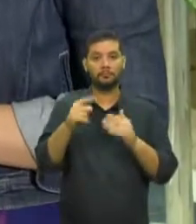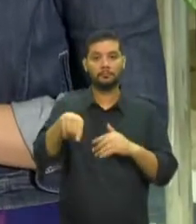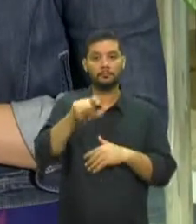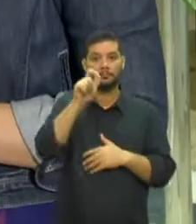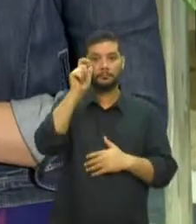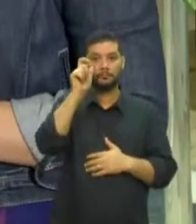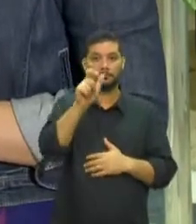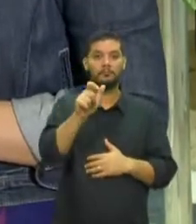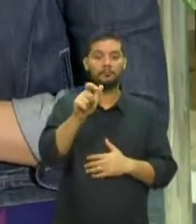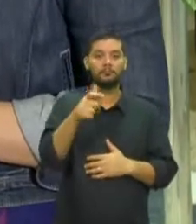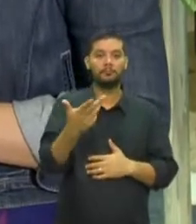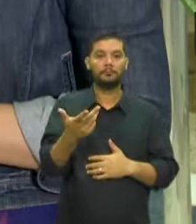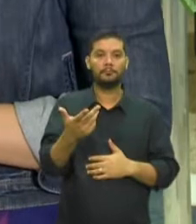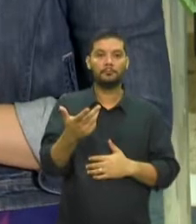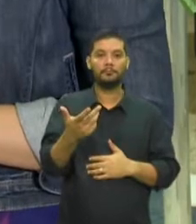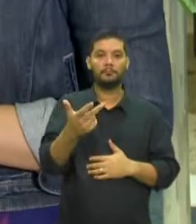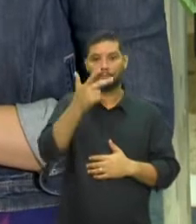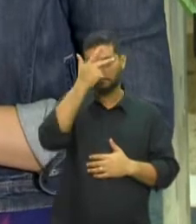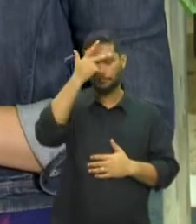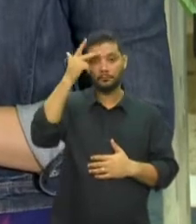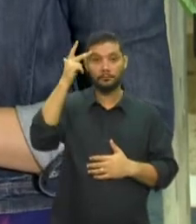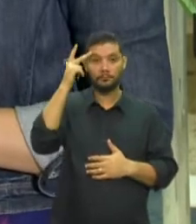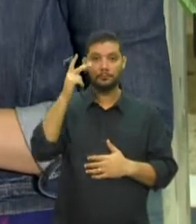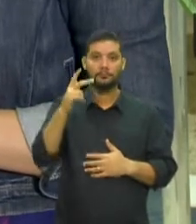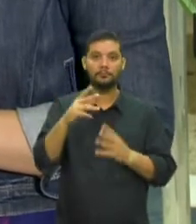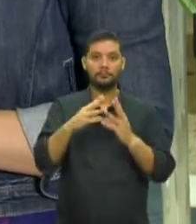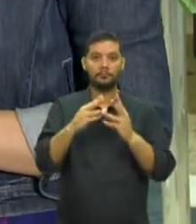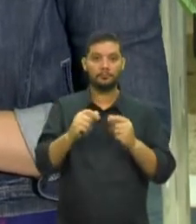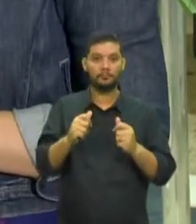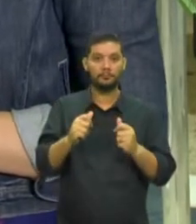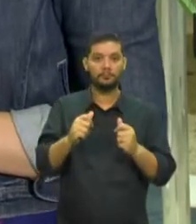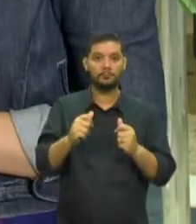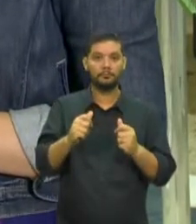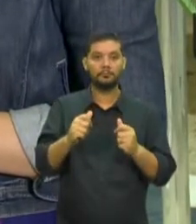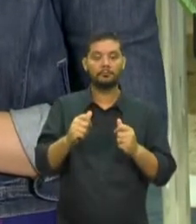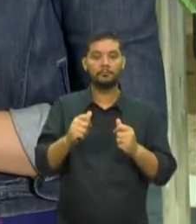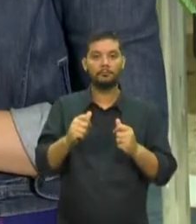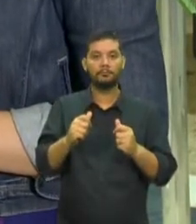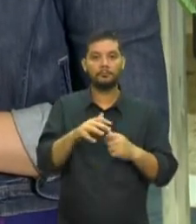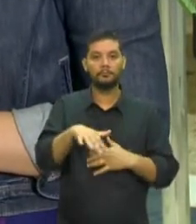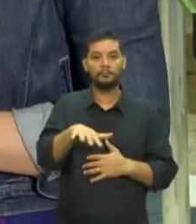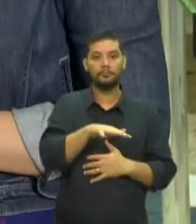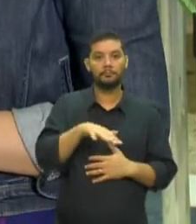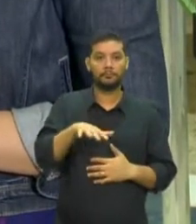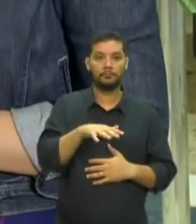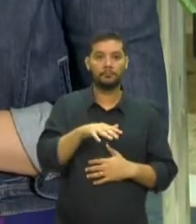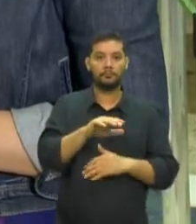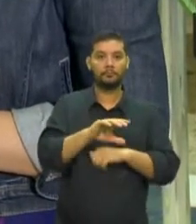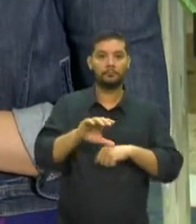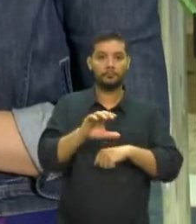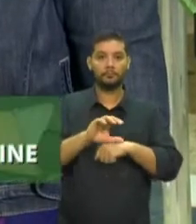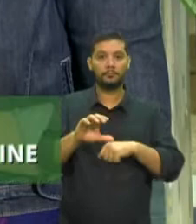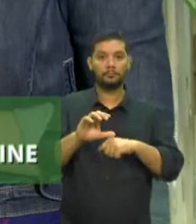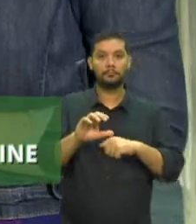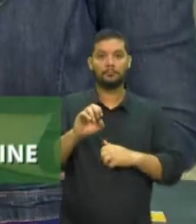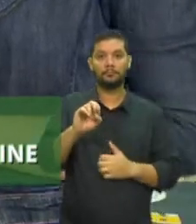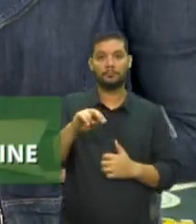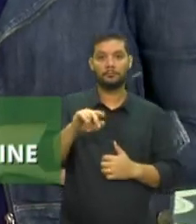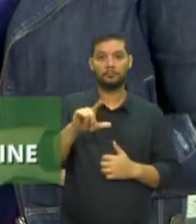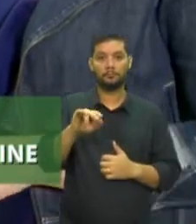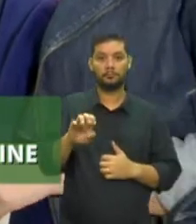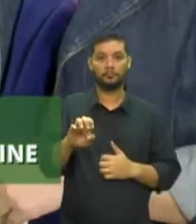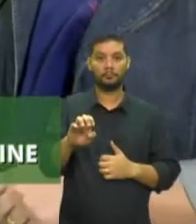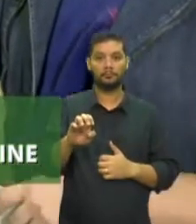geral e, evidentemente, as pessoas que trabalham na cadeia do turismo. Não é? Os cursos são online, gratuitos, e você pode